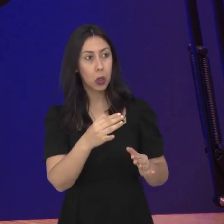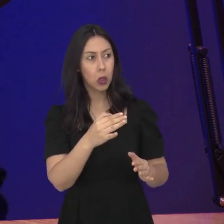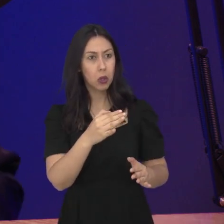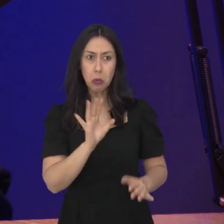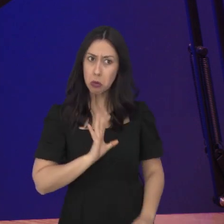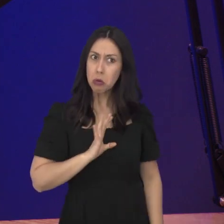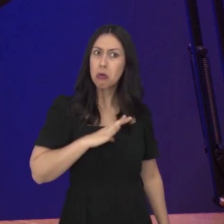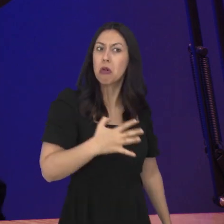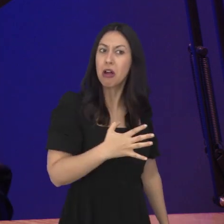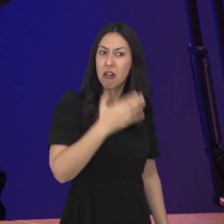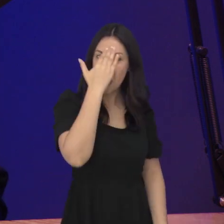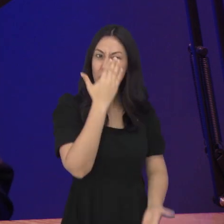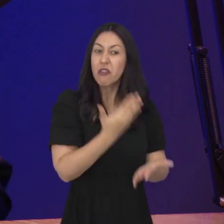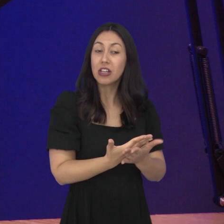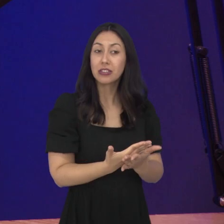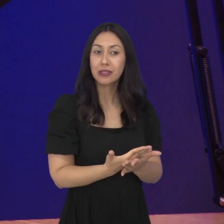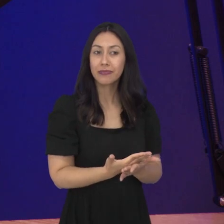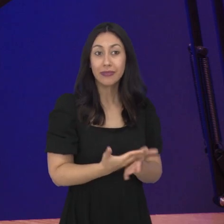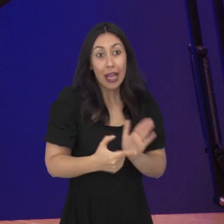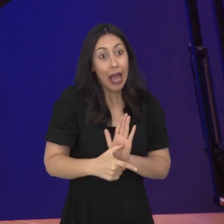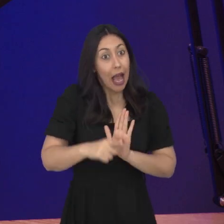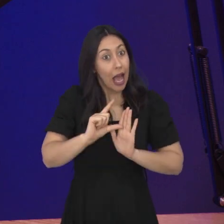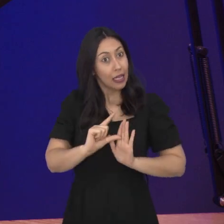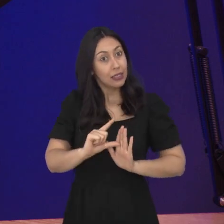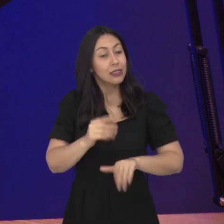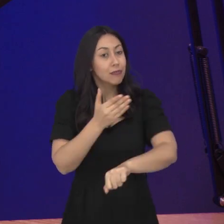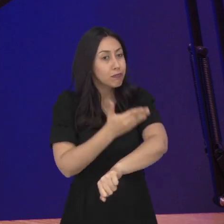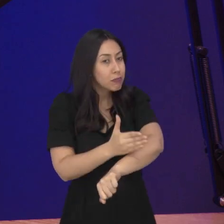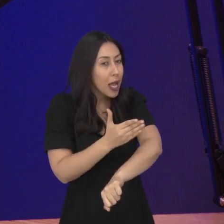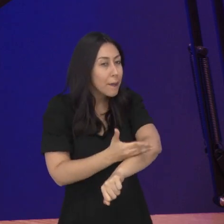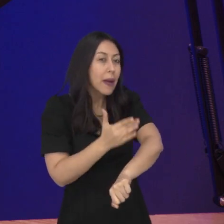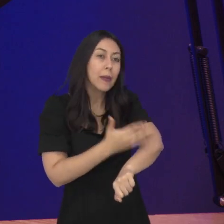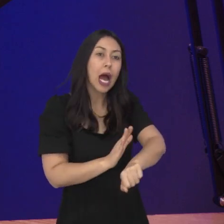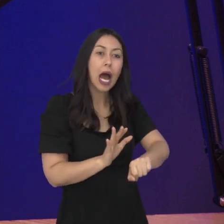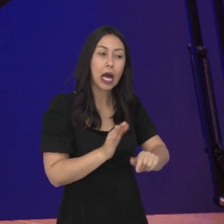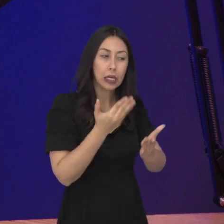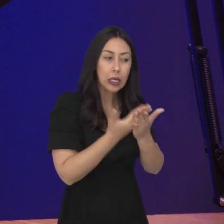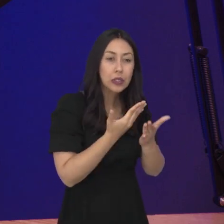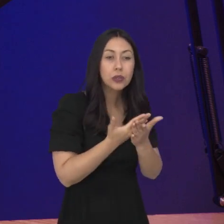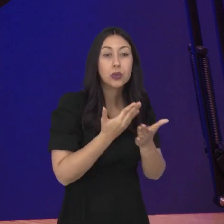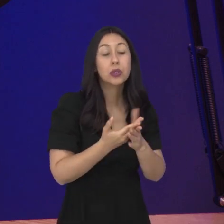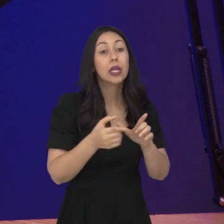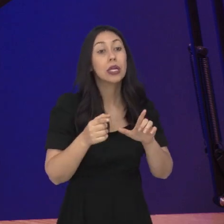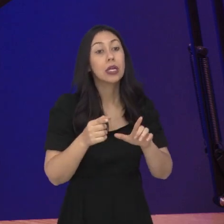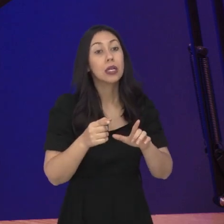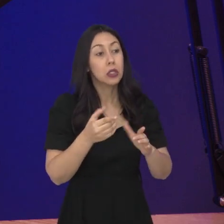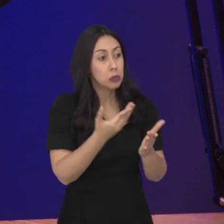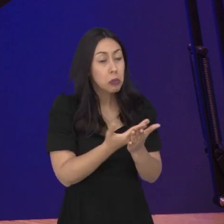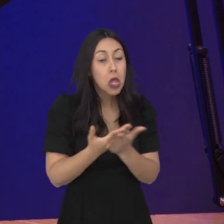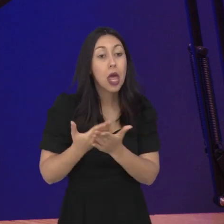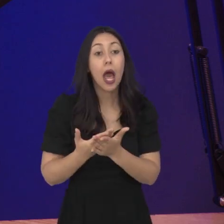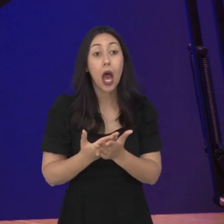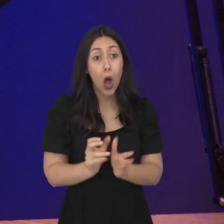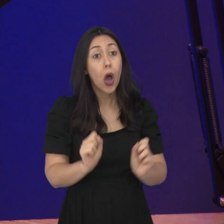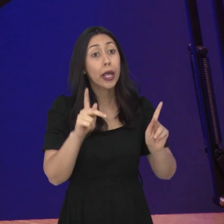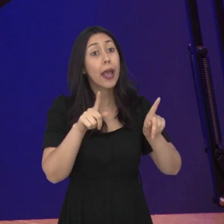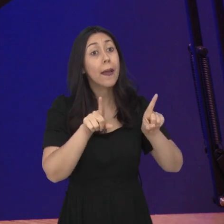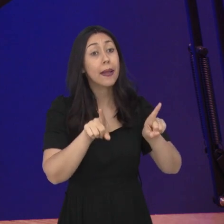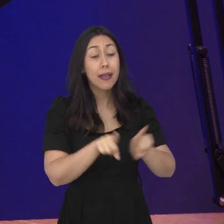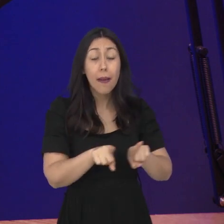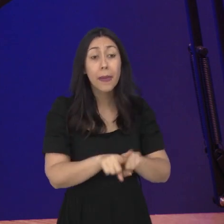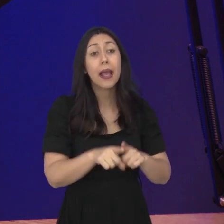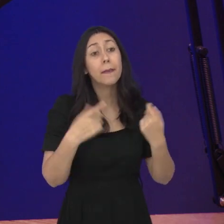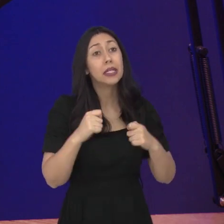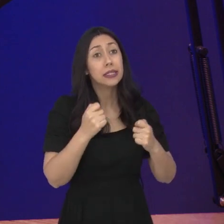assim, isso de você se preparar antes também, não só nas provas, mas psicologicamente eu acho que é o mais importante, né? De ir sabendo, tipo, você